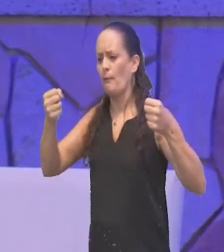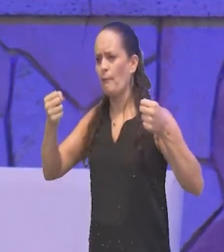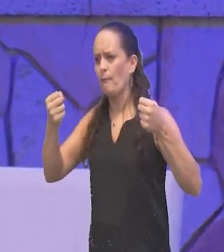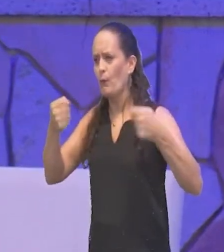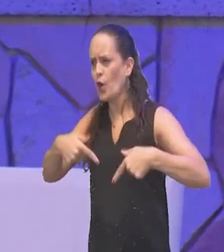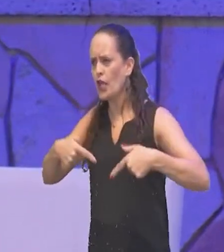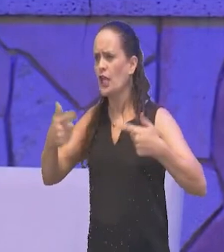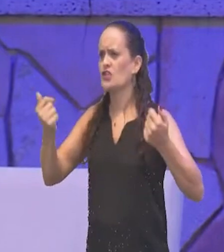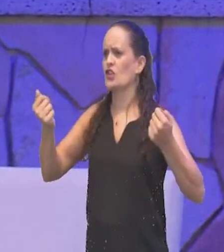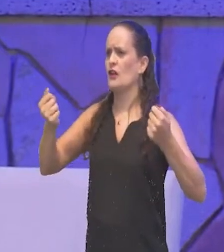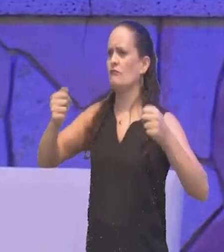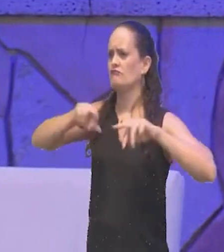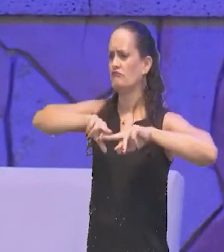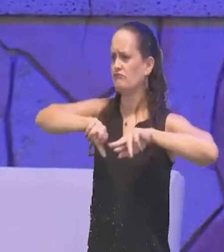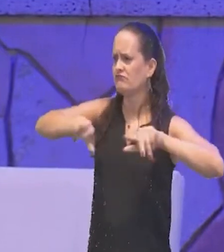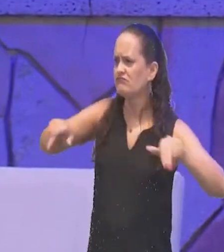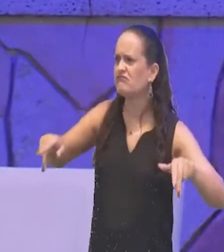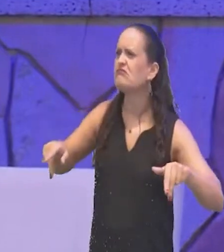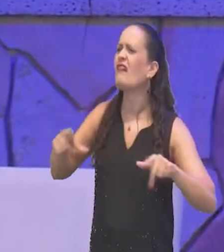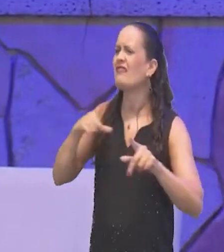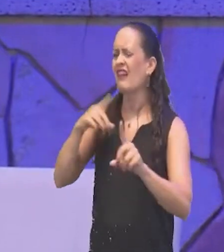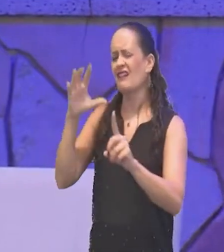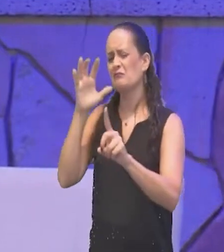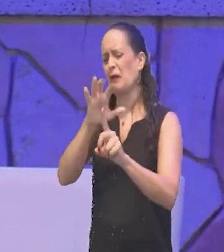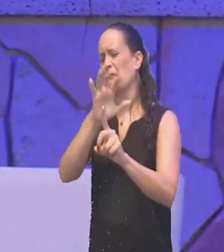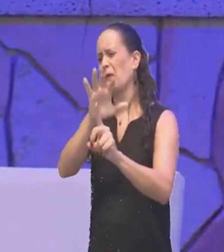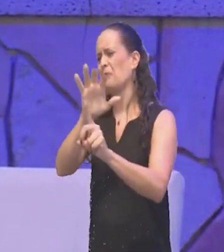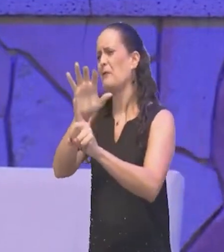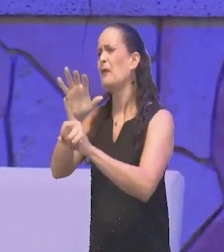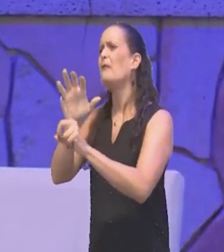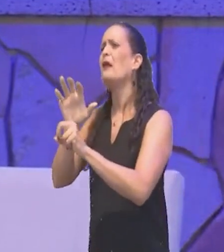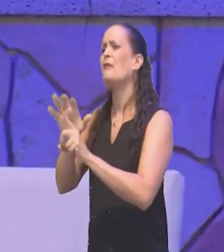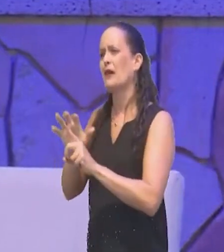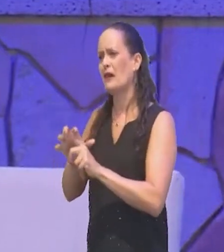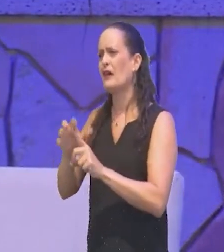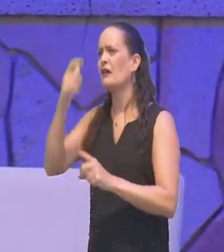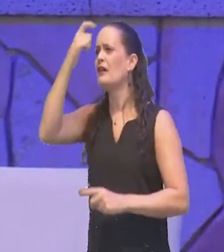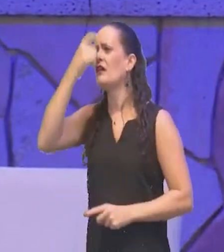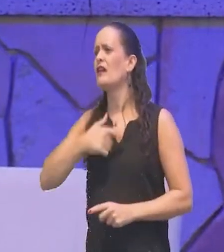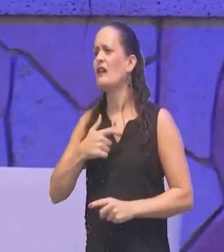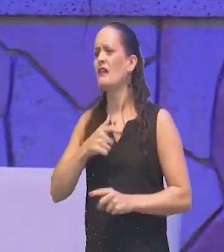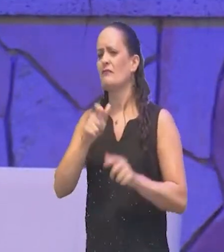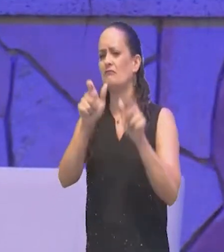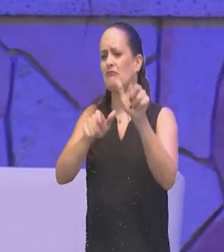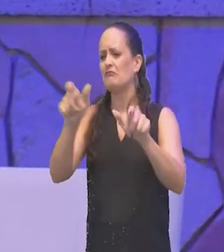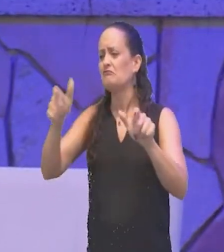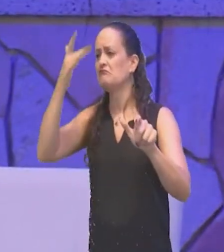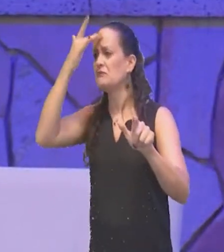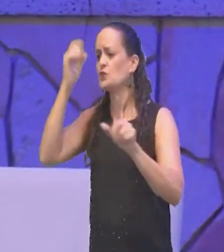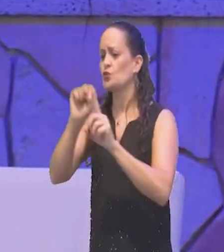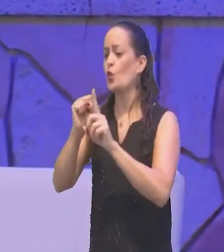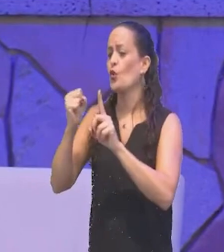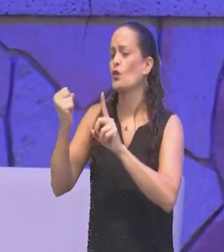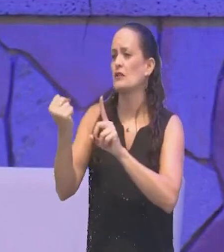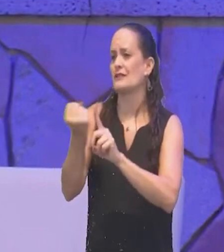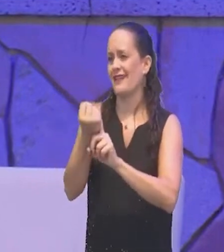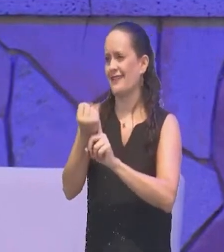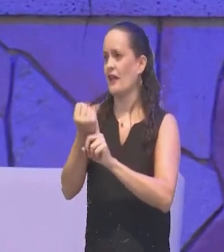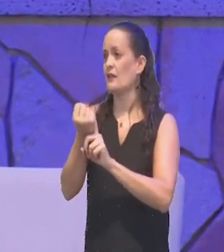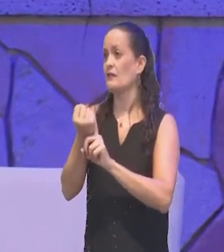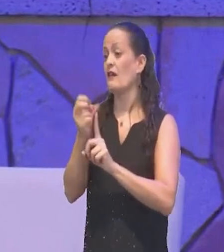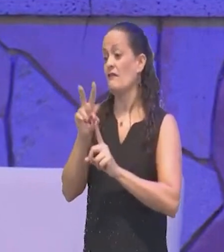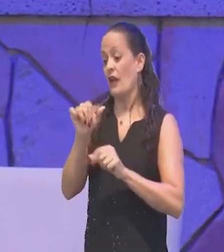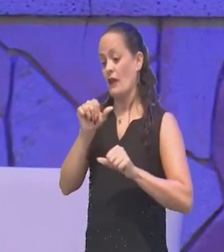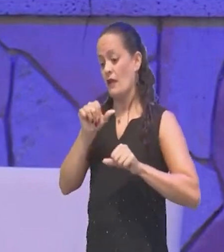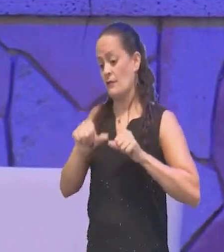afetando significativamente toda a existência pessoal e social. E estas mudanças